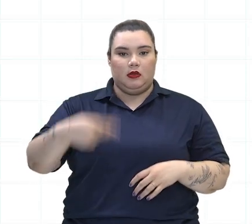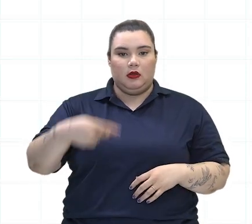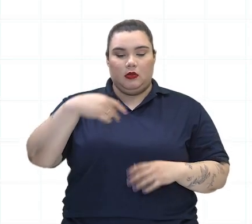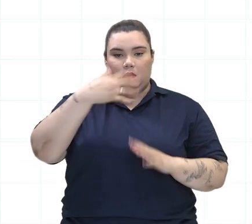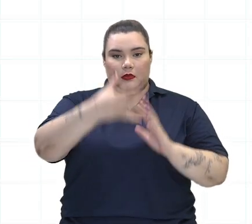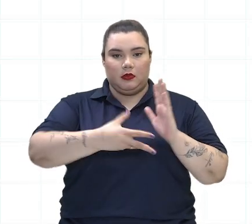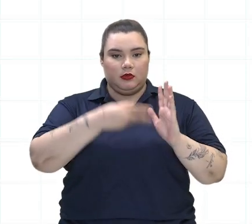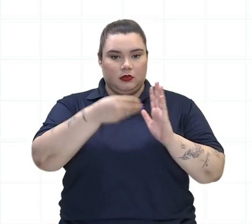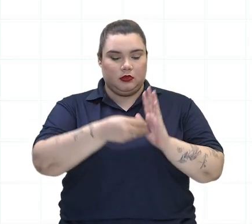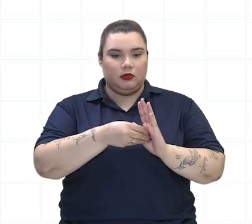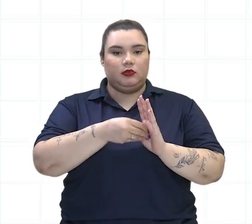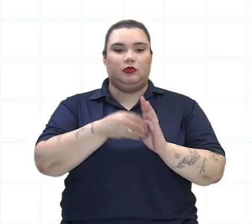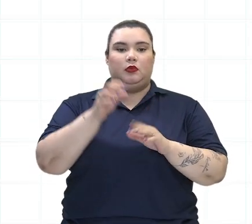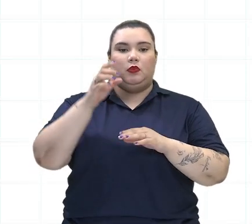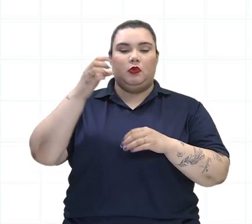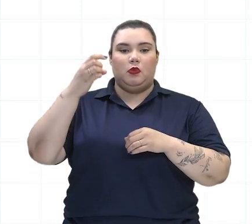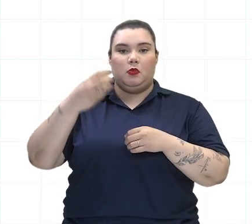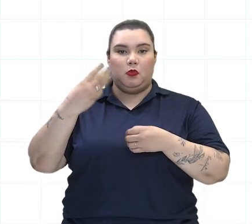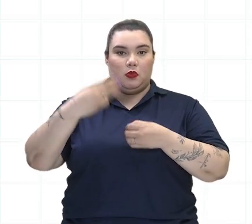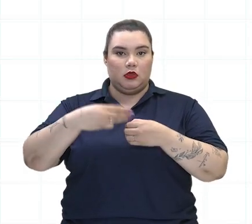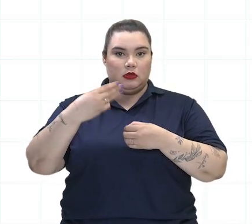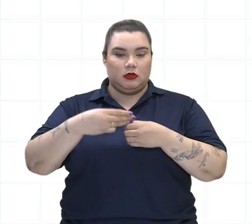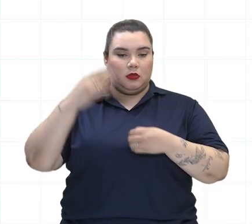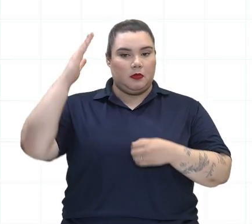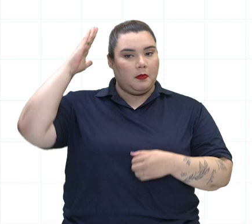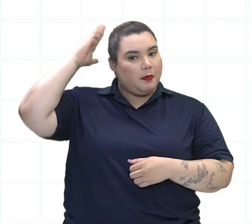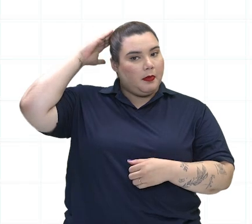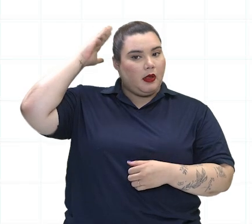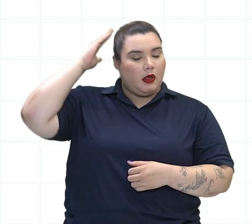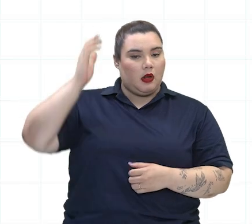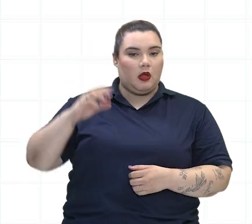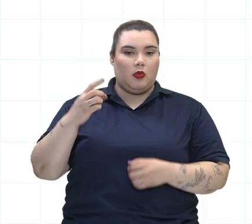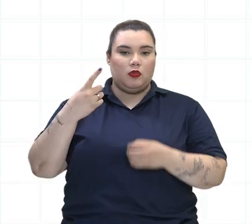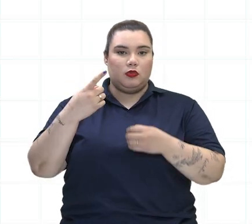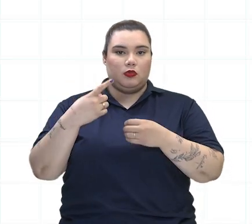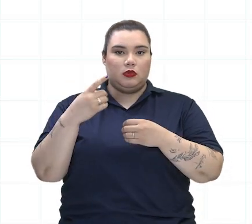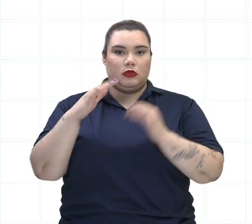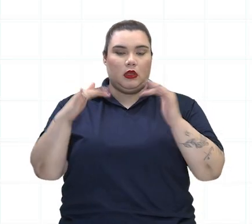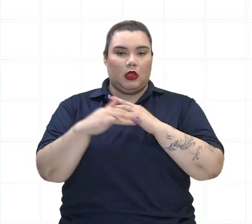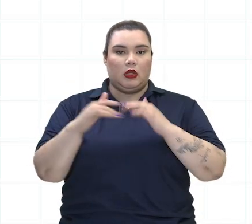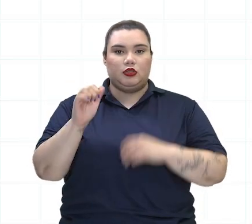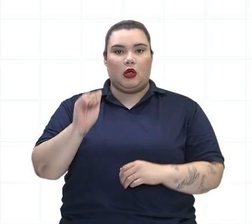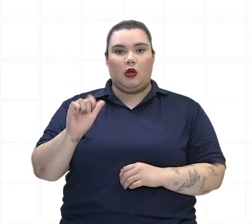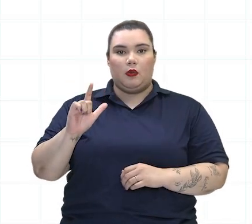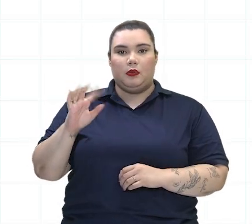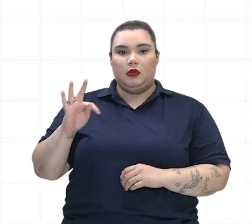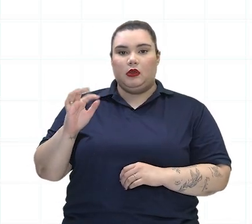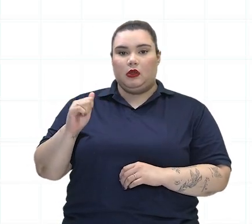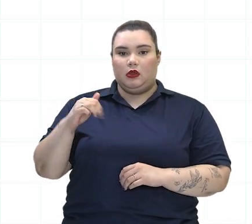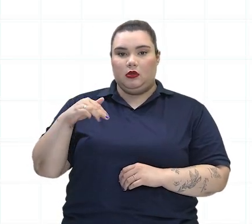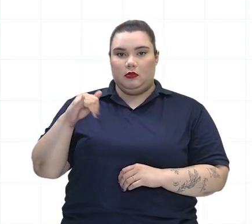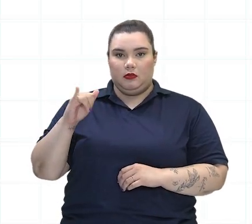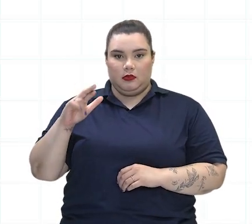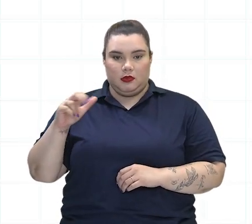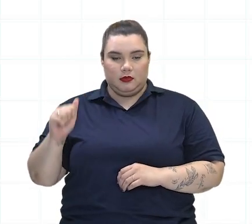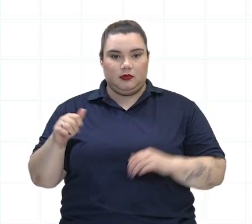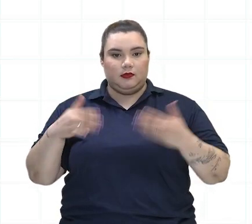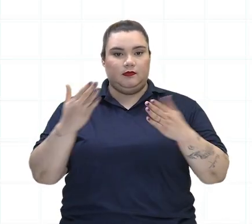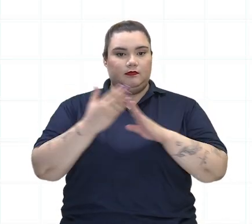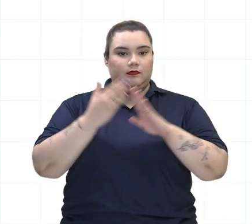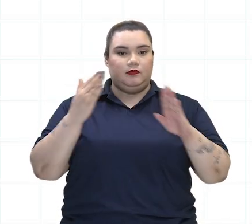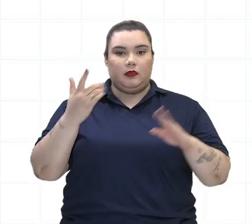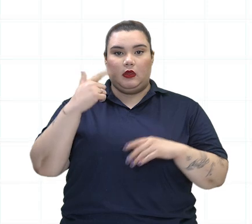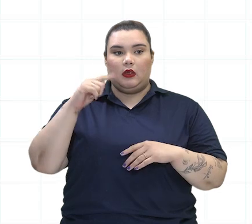do município do estado do Pará, Altamira. E se identifica ainda que quem causou, a atividade